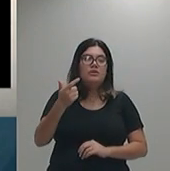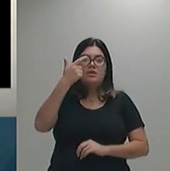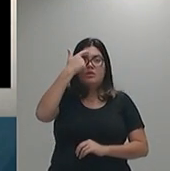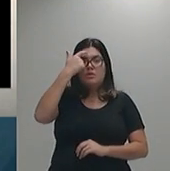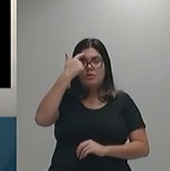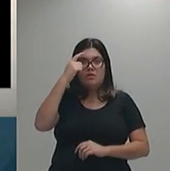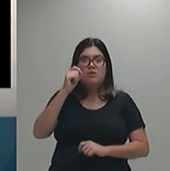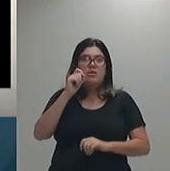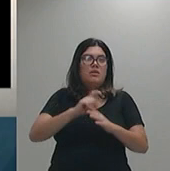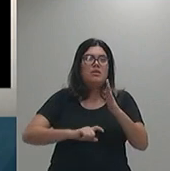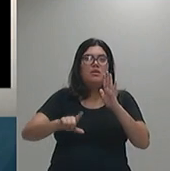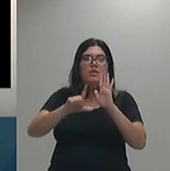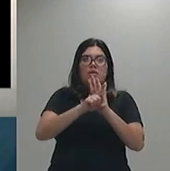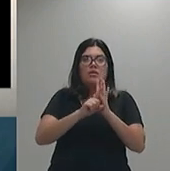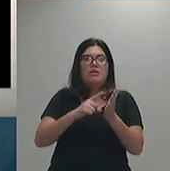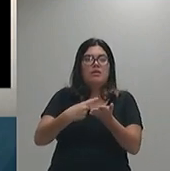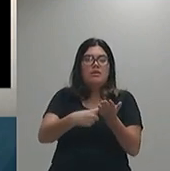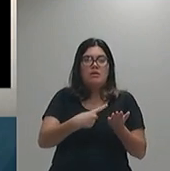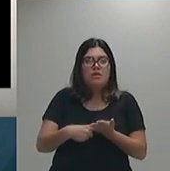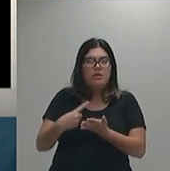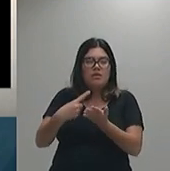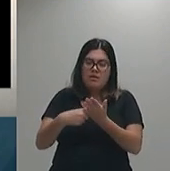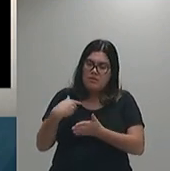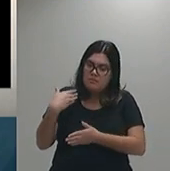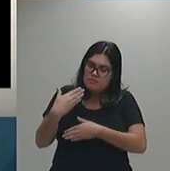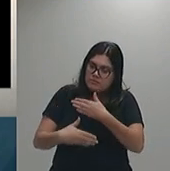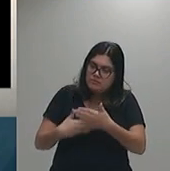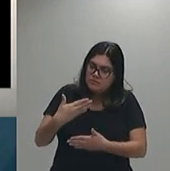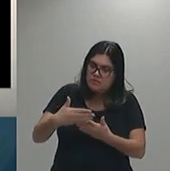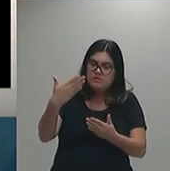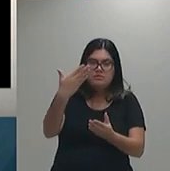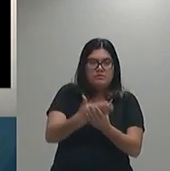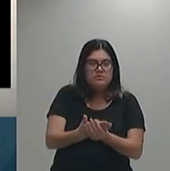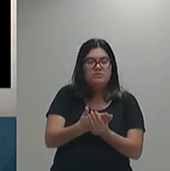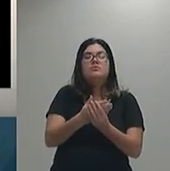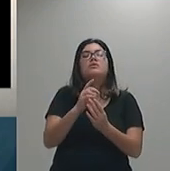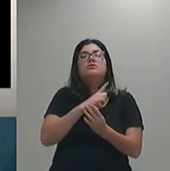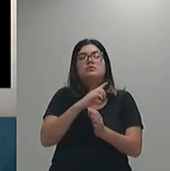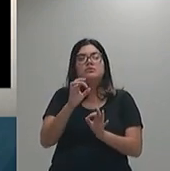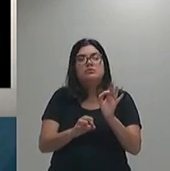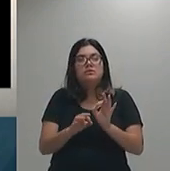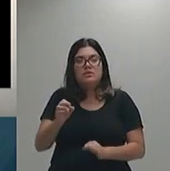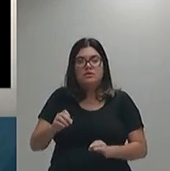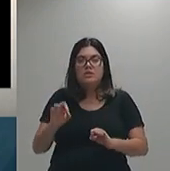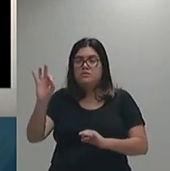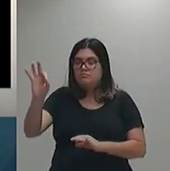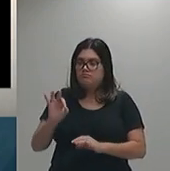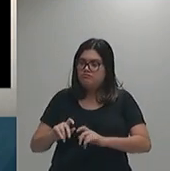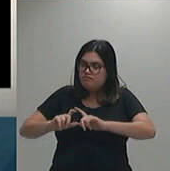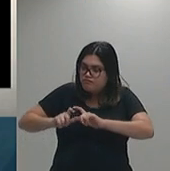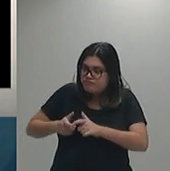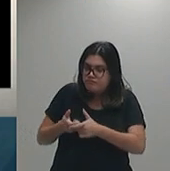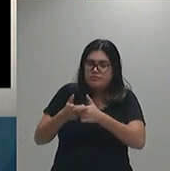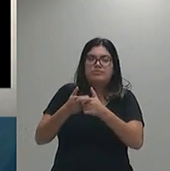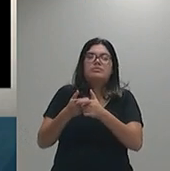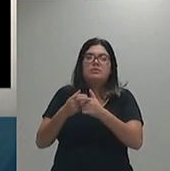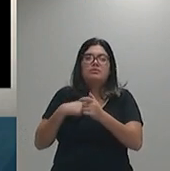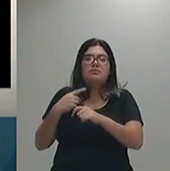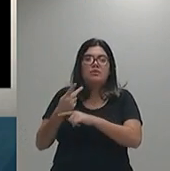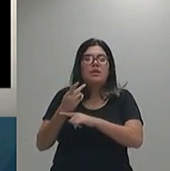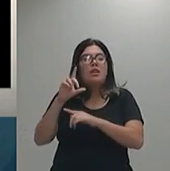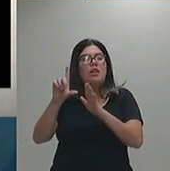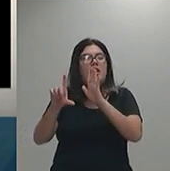previsse mecanismo processual de legitimação do acionista minoritário buscando além de resguardar os interesses